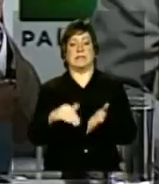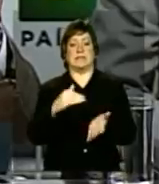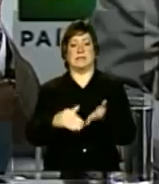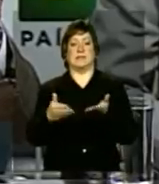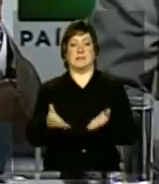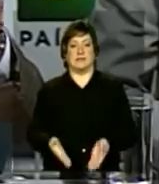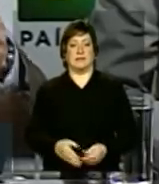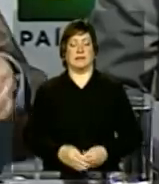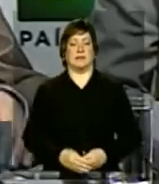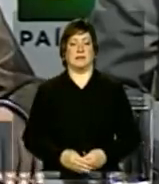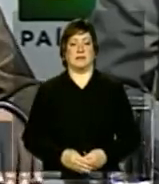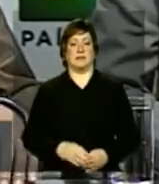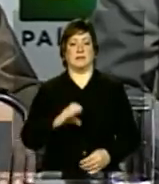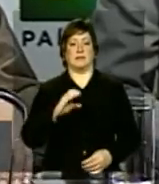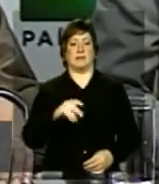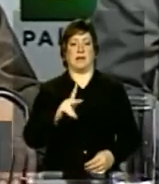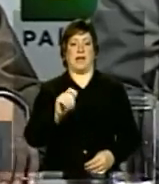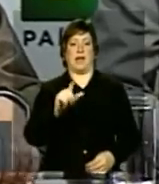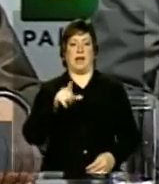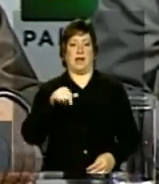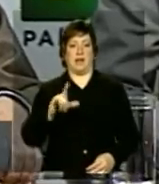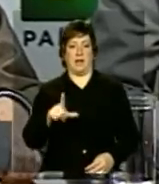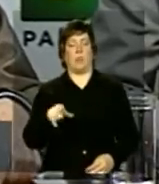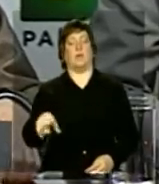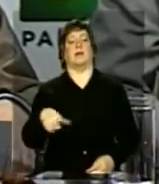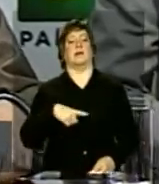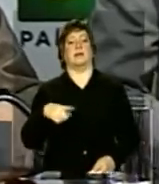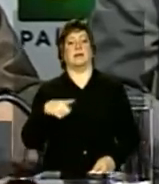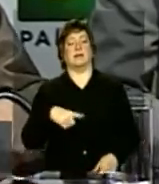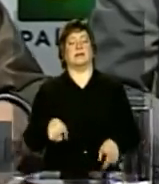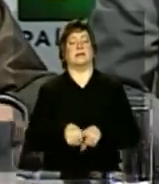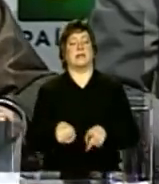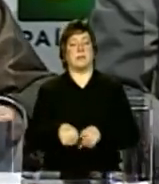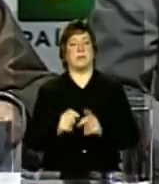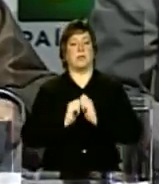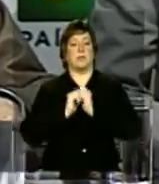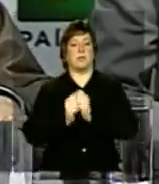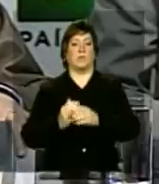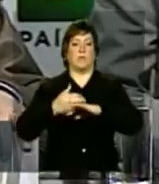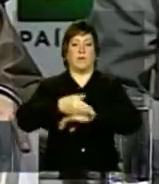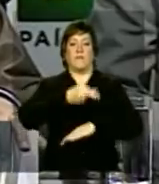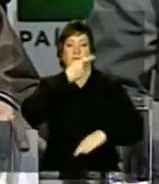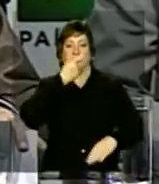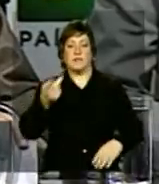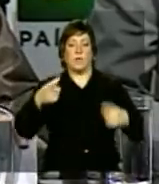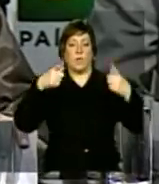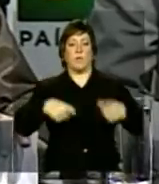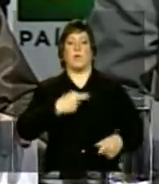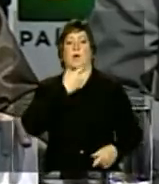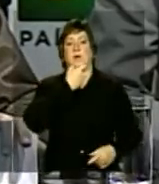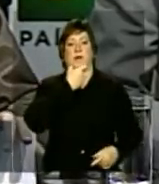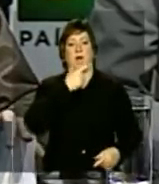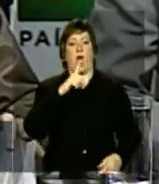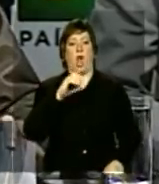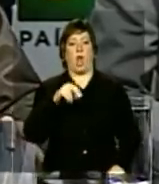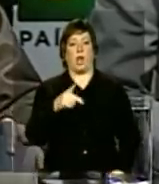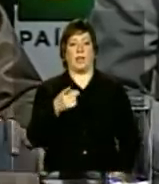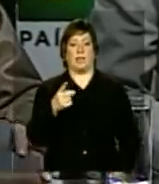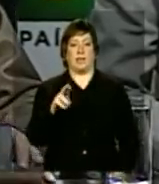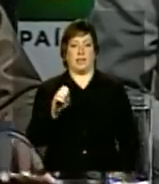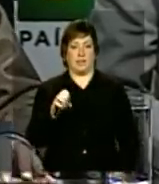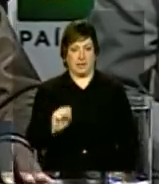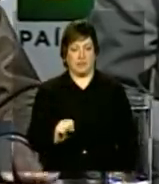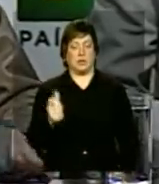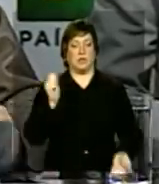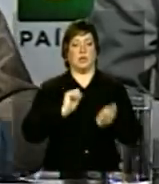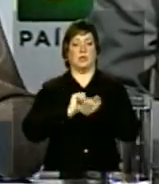secretário calio cali cebe que nos acompanhou também na visita a Londres acompanhou a delegação aos